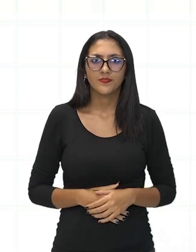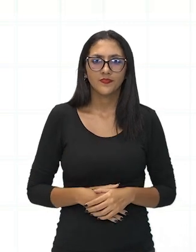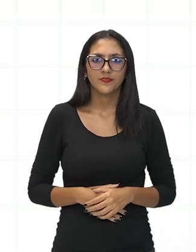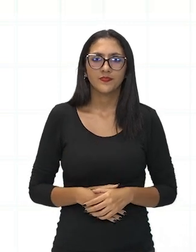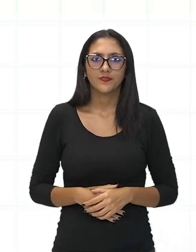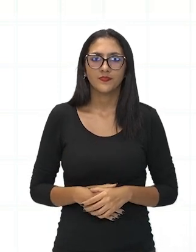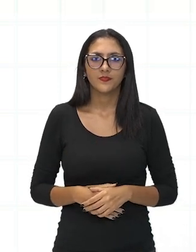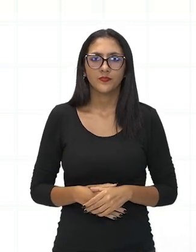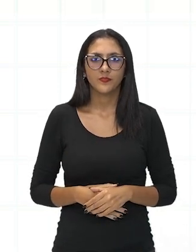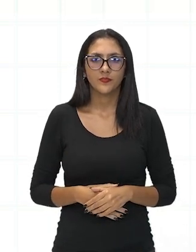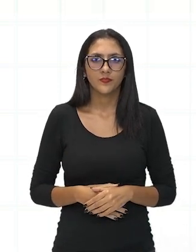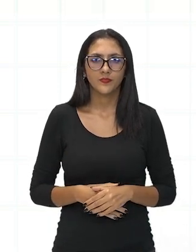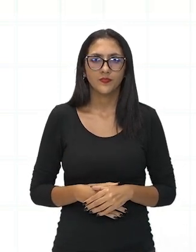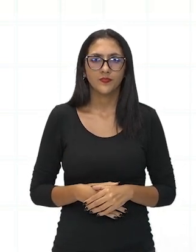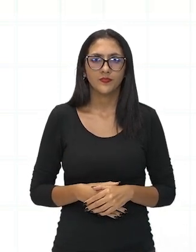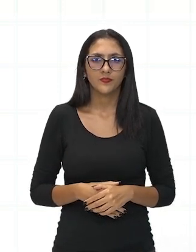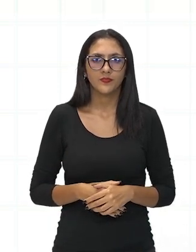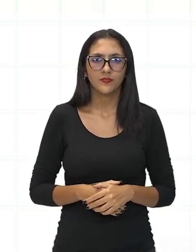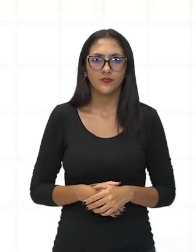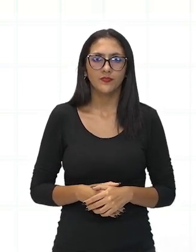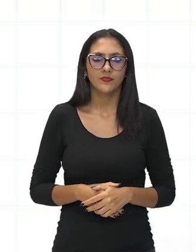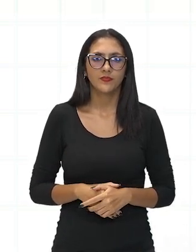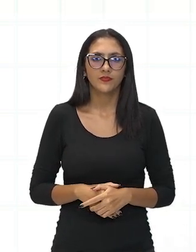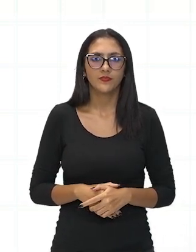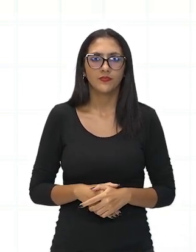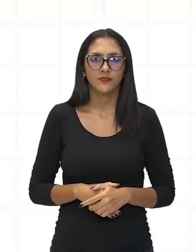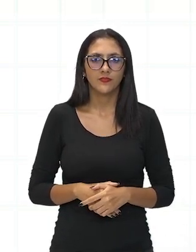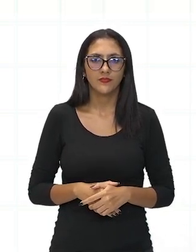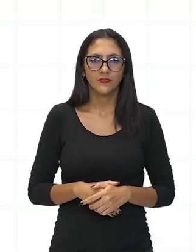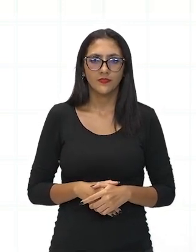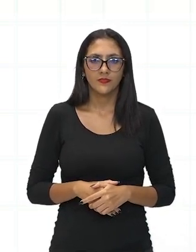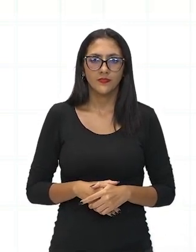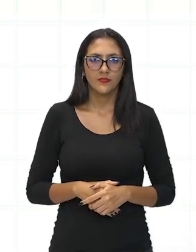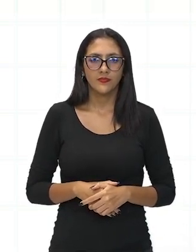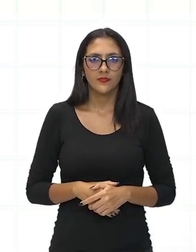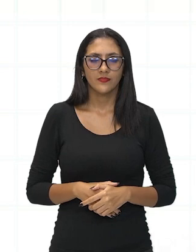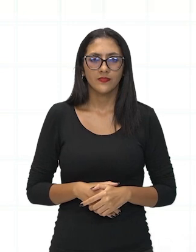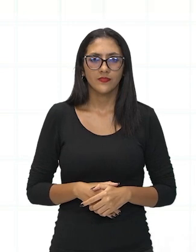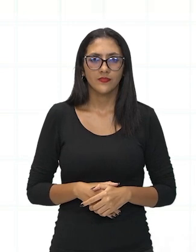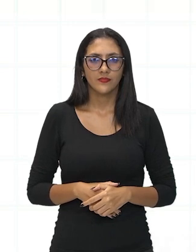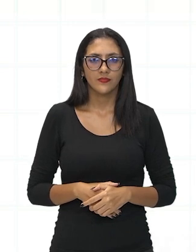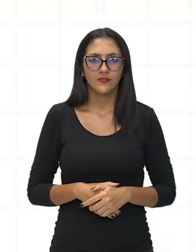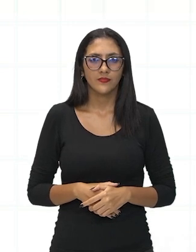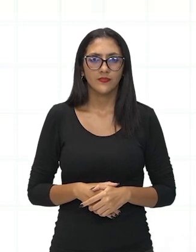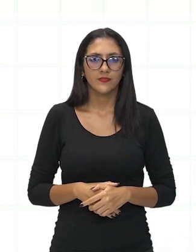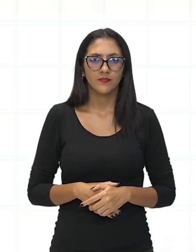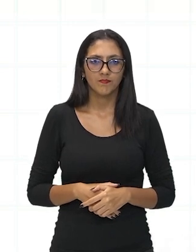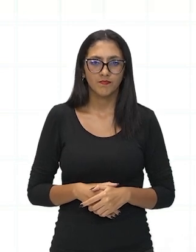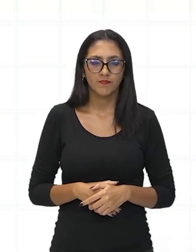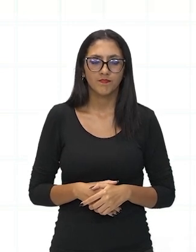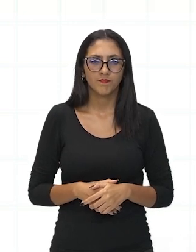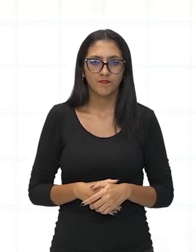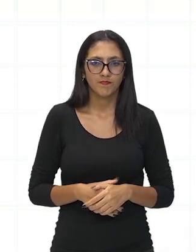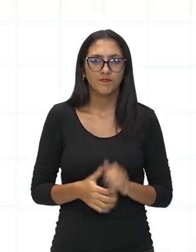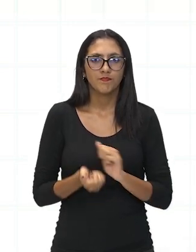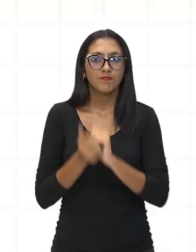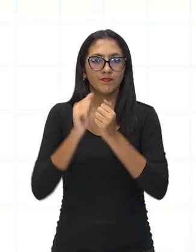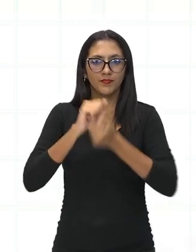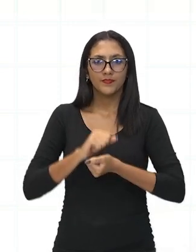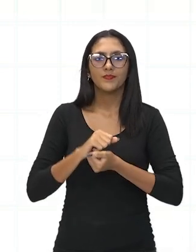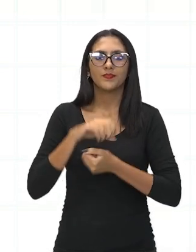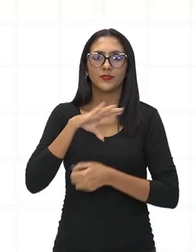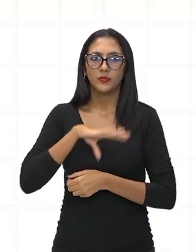with a shark, but his calm reaction, traduzir aqui para vocês, né? Então,